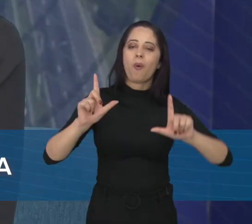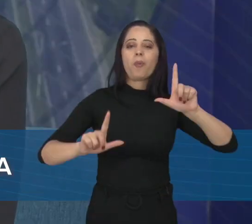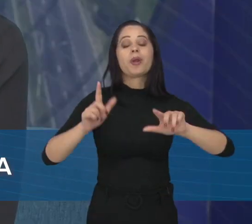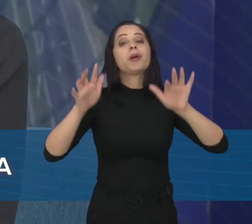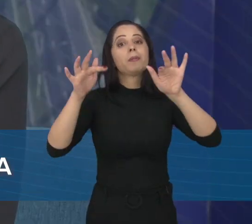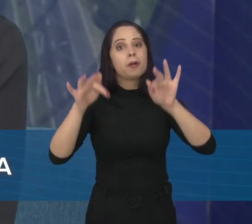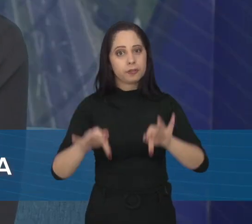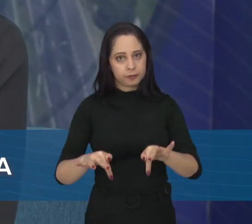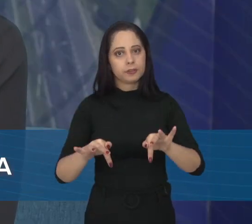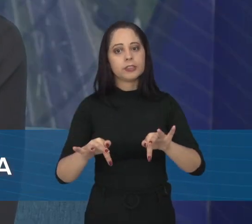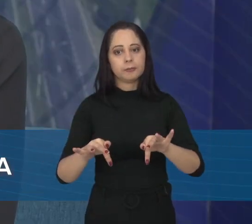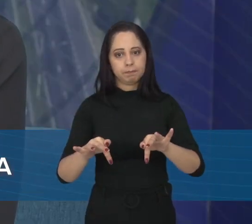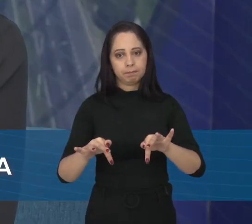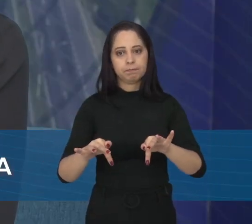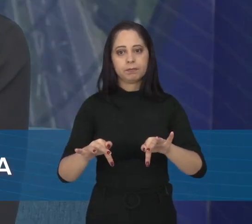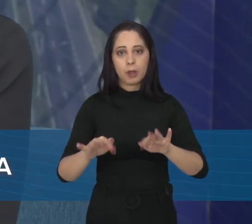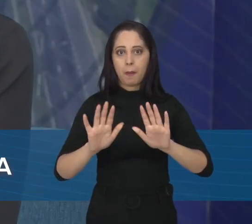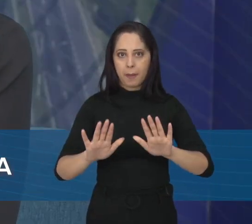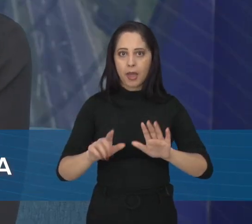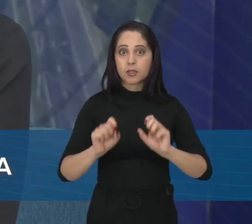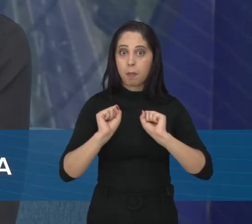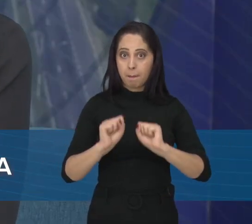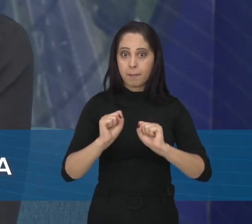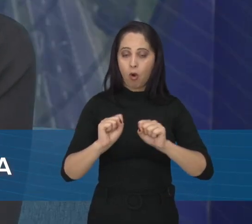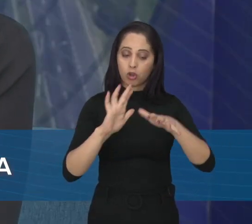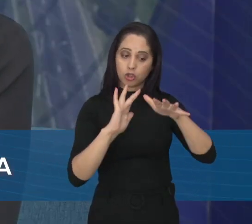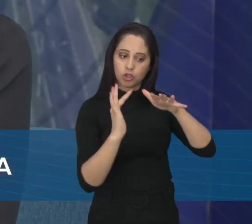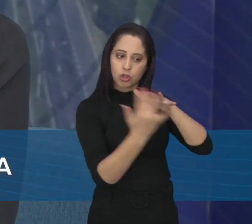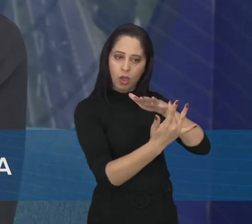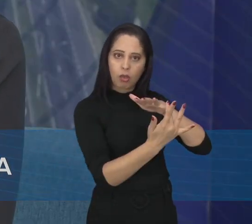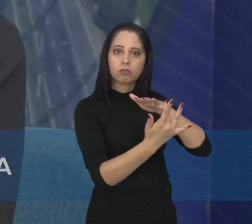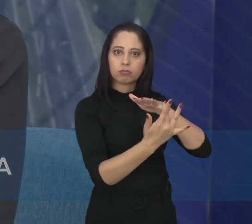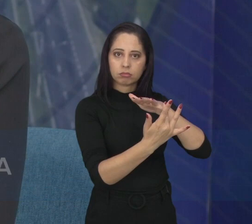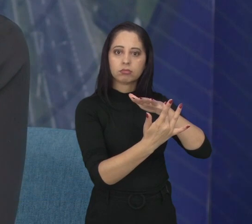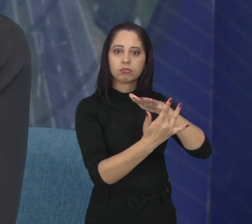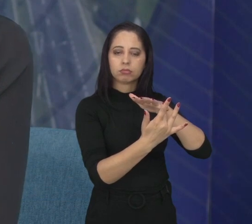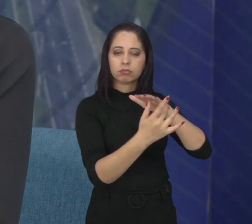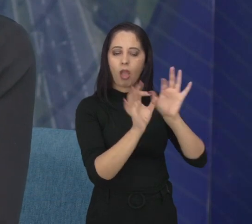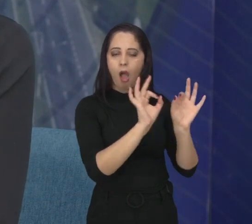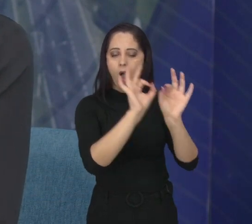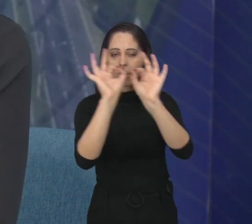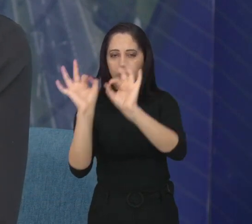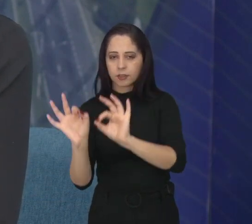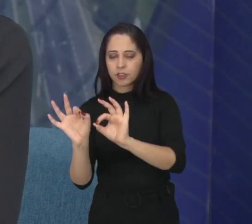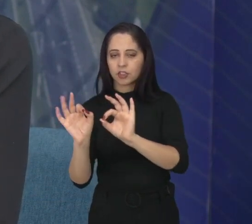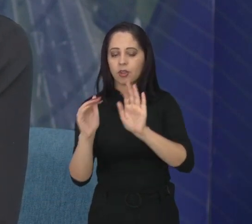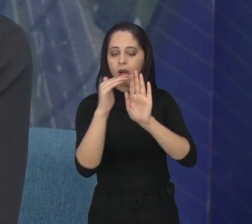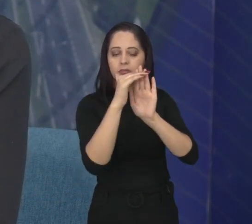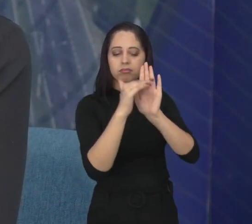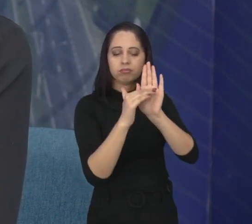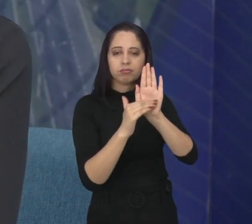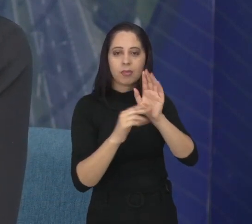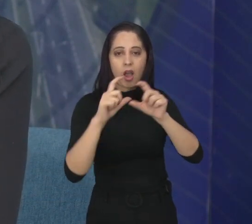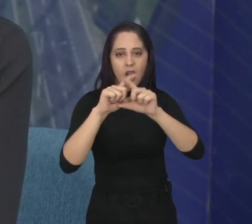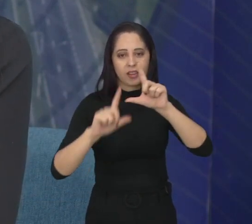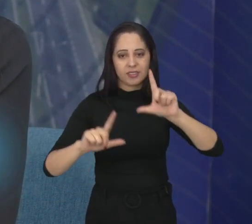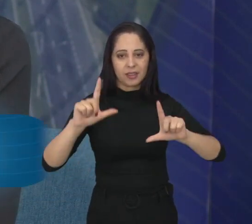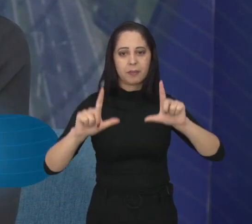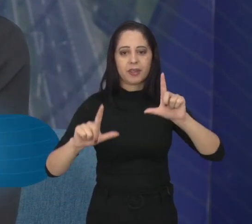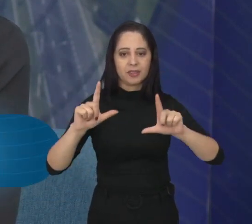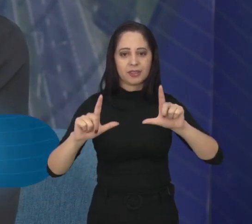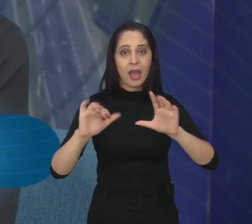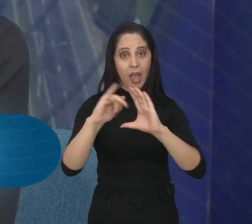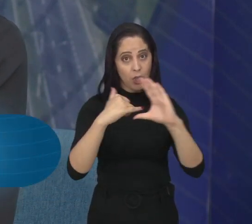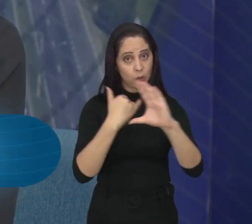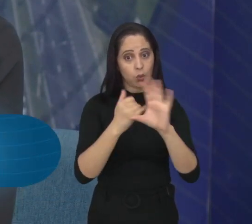o Diálogos da Cidade fica por aqui, mas vocês podem acompanhar este programa na íntegra e toda a programação da TV Câmara de São José dos Campos